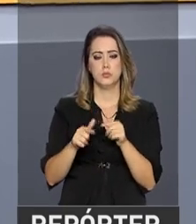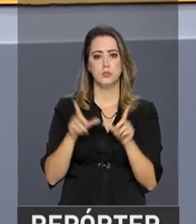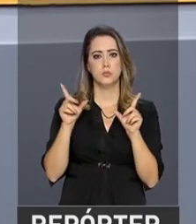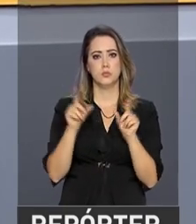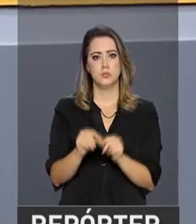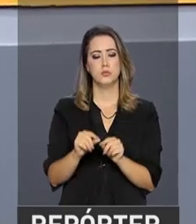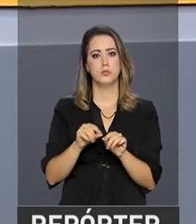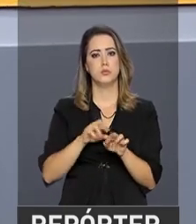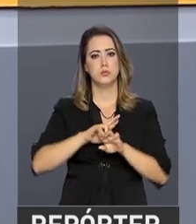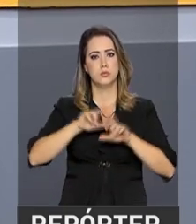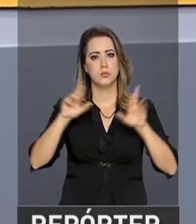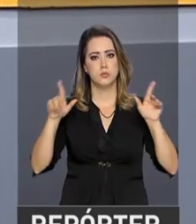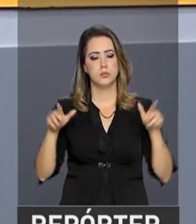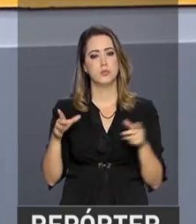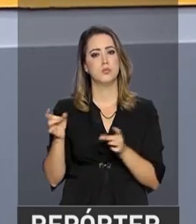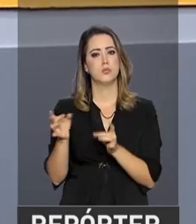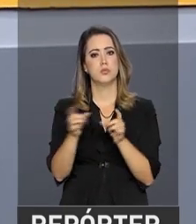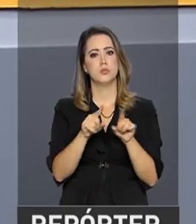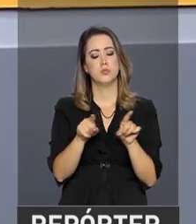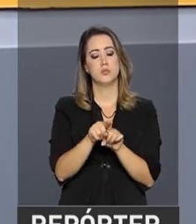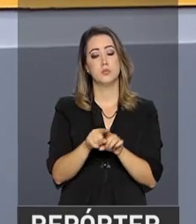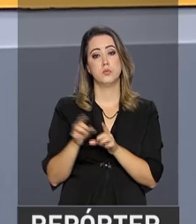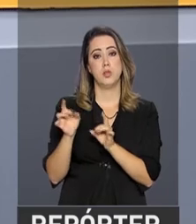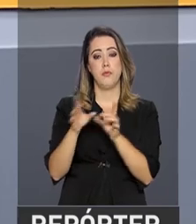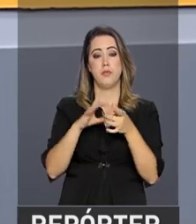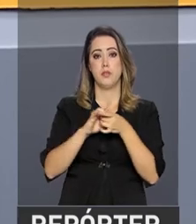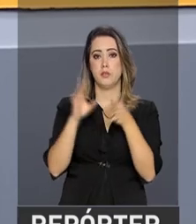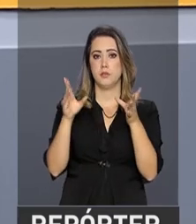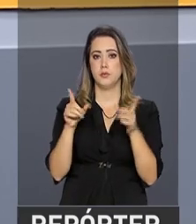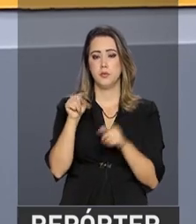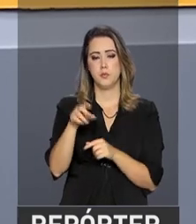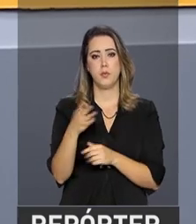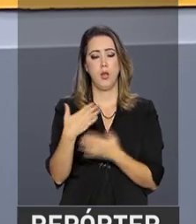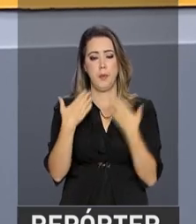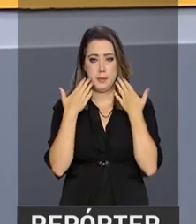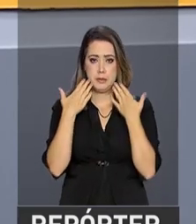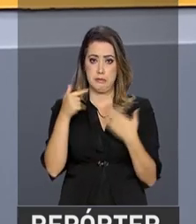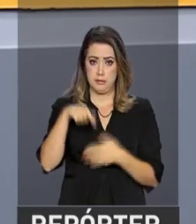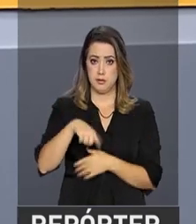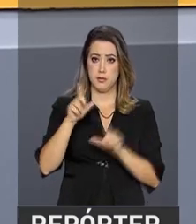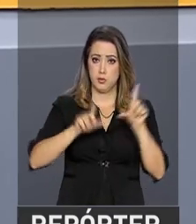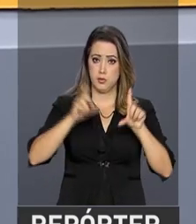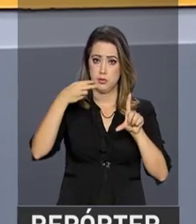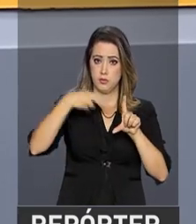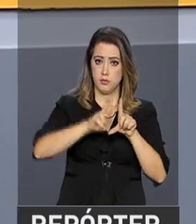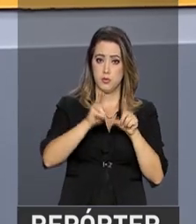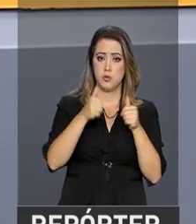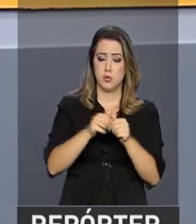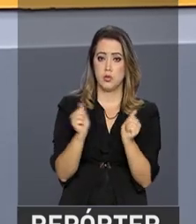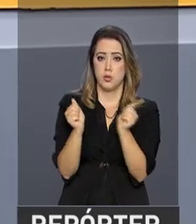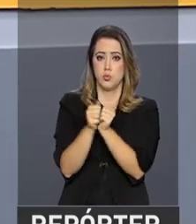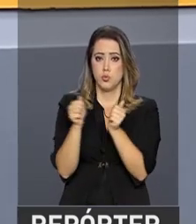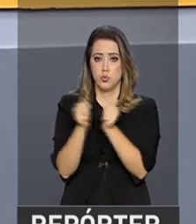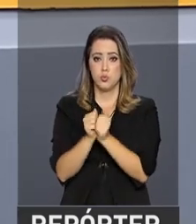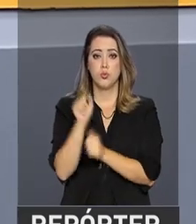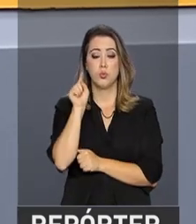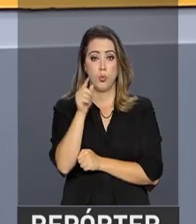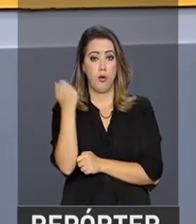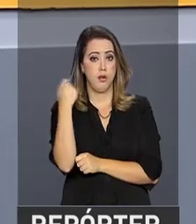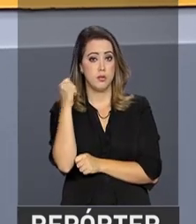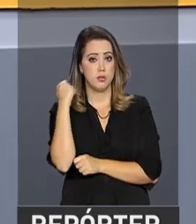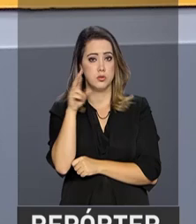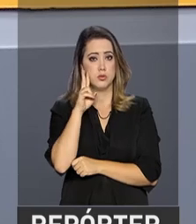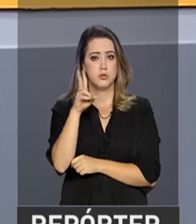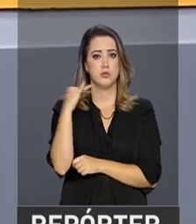a redução das desigualdades e o comércio livre a equipe da tv nbr já está na argentina para acompanhar o encontro e